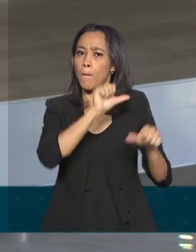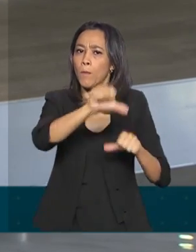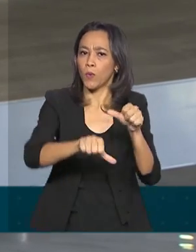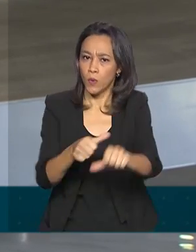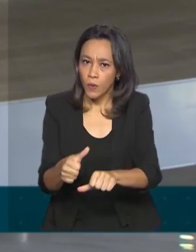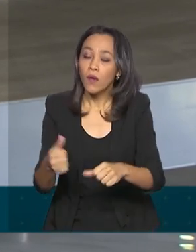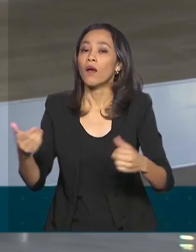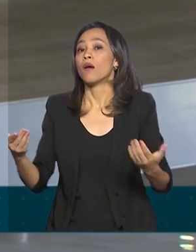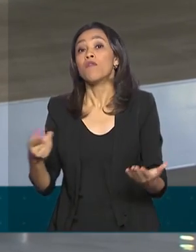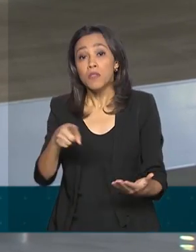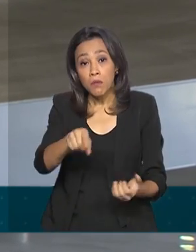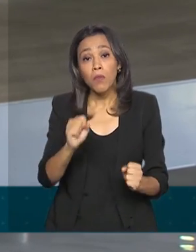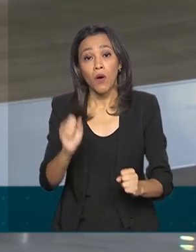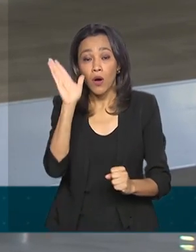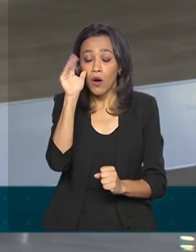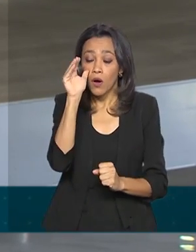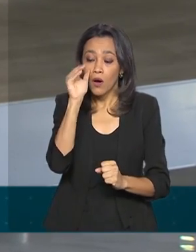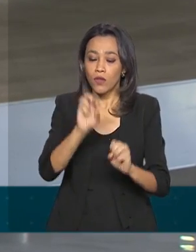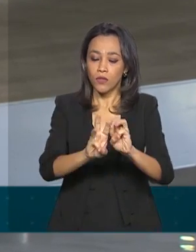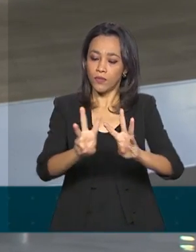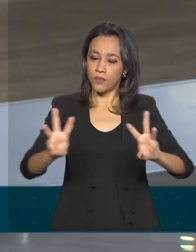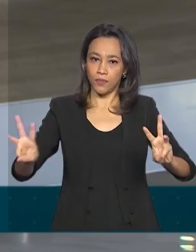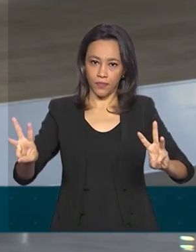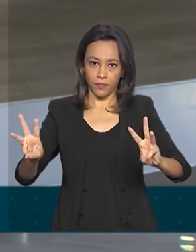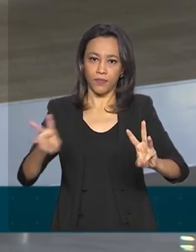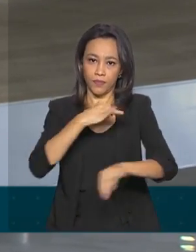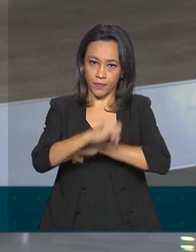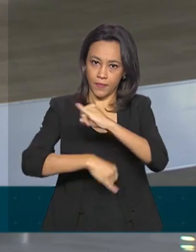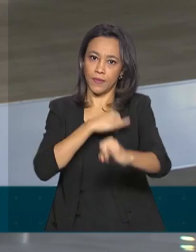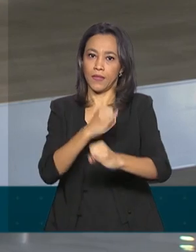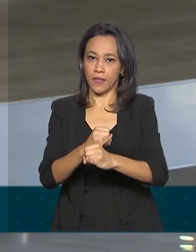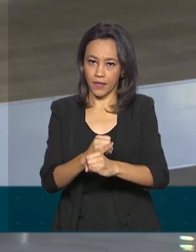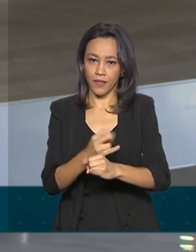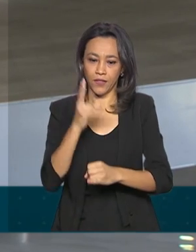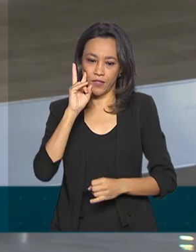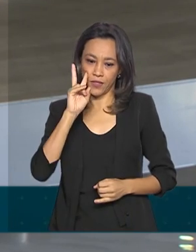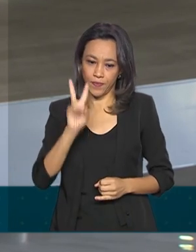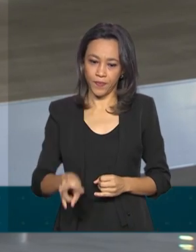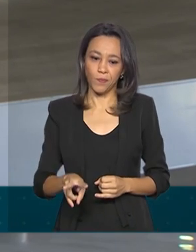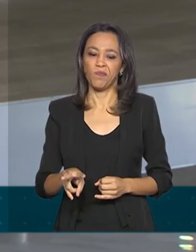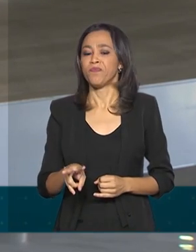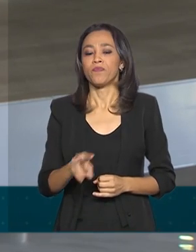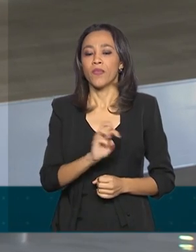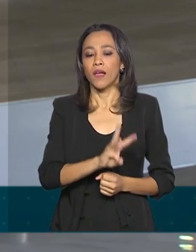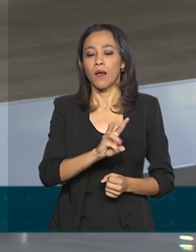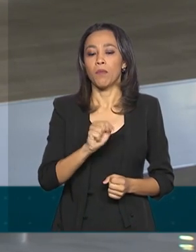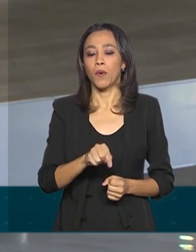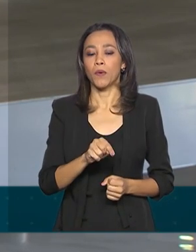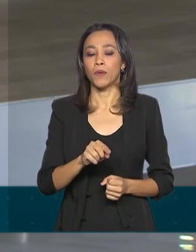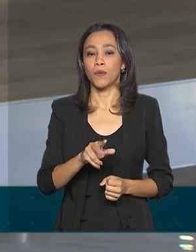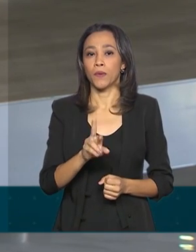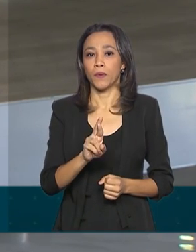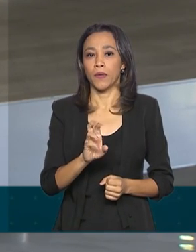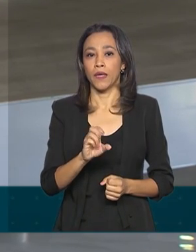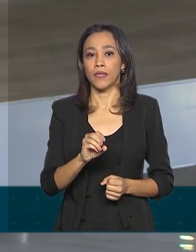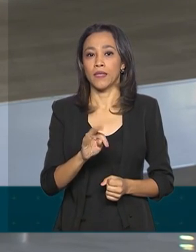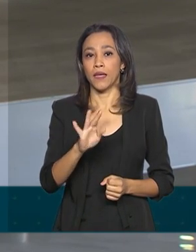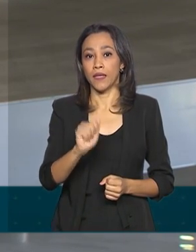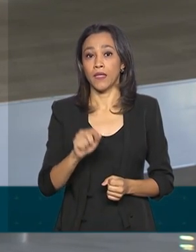podem ser feitas na página da Receita na internet. O endereço é www.receita